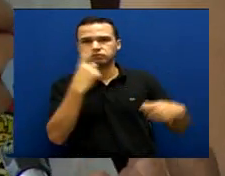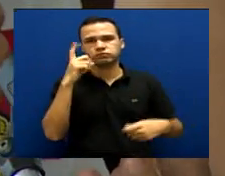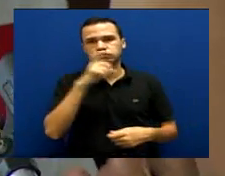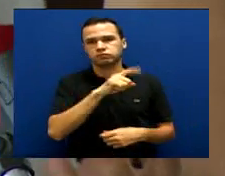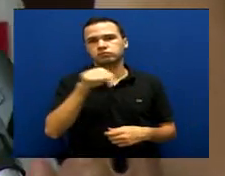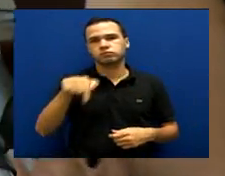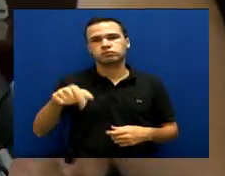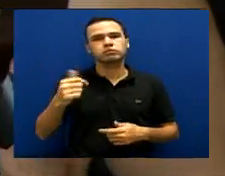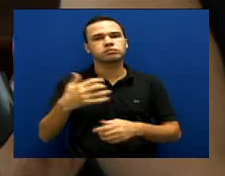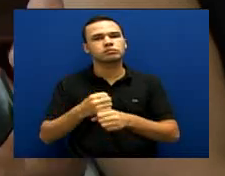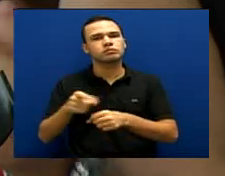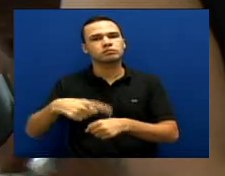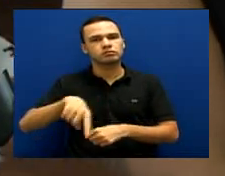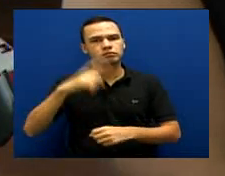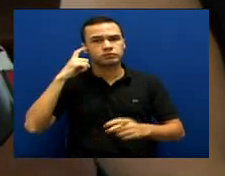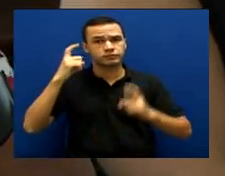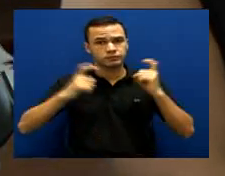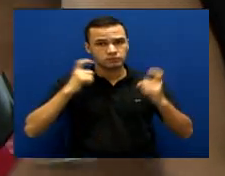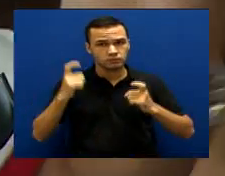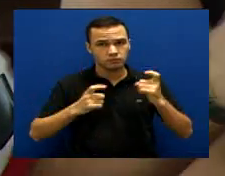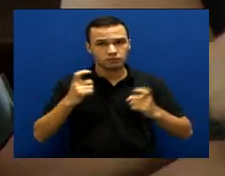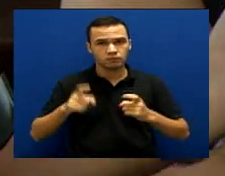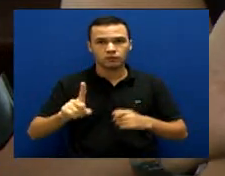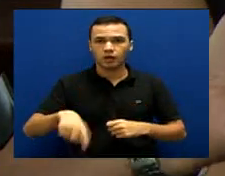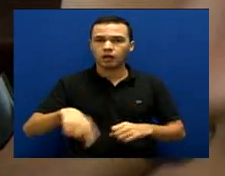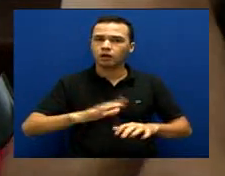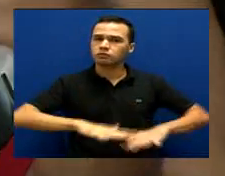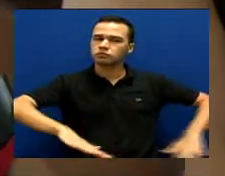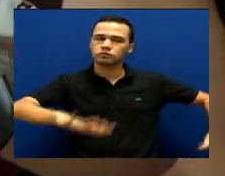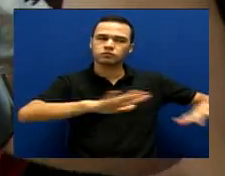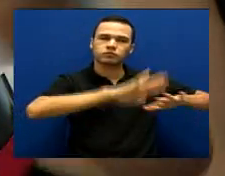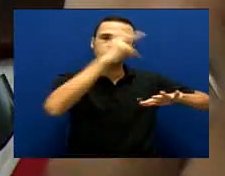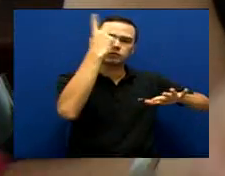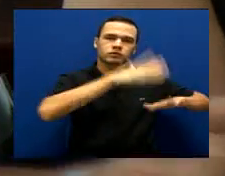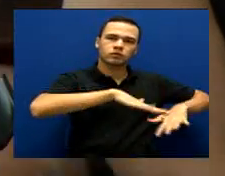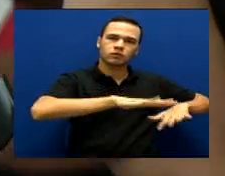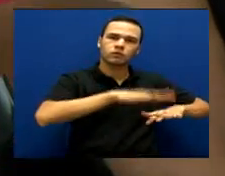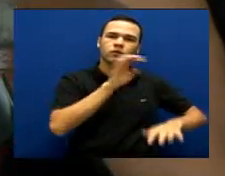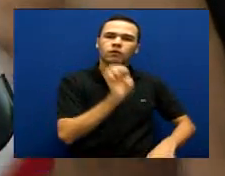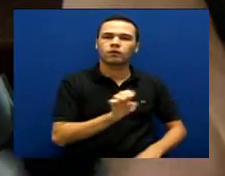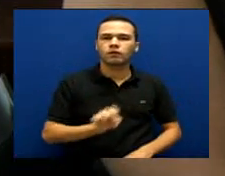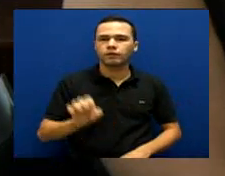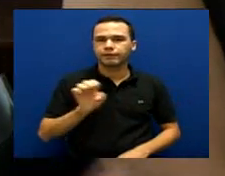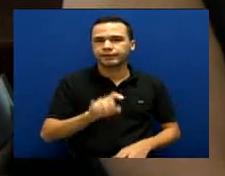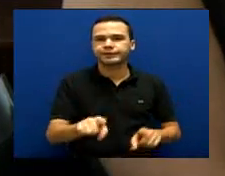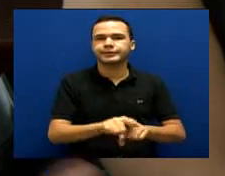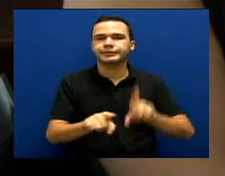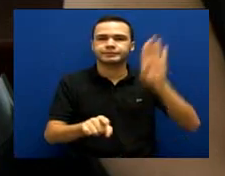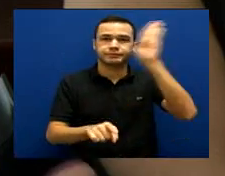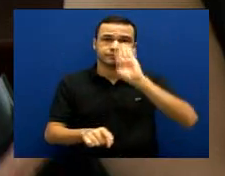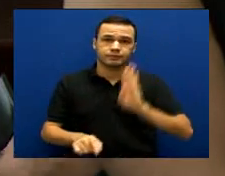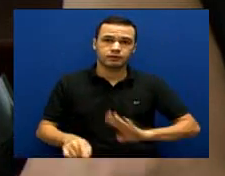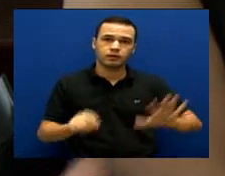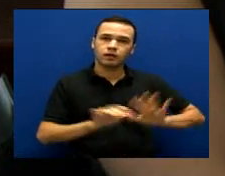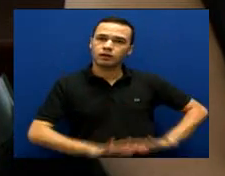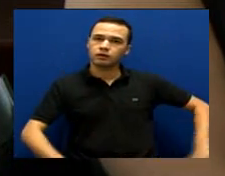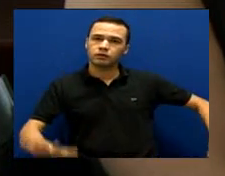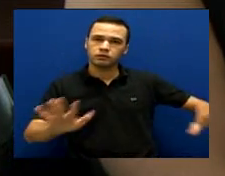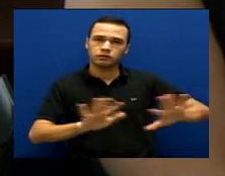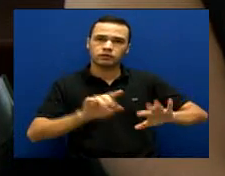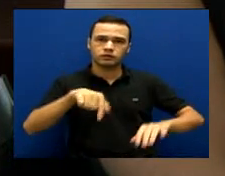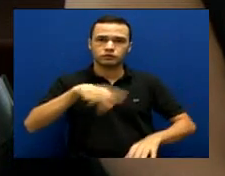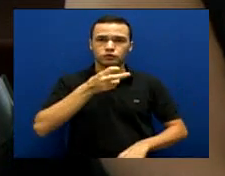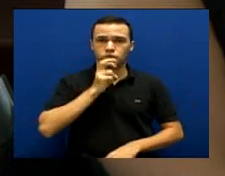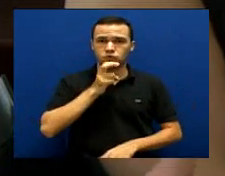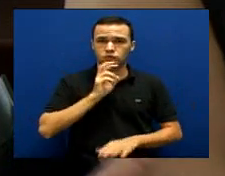caixa que nos preocupa passa-se para todos os cidadãos do estado inteiro do brasil inteiro não é uma patente de